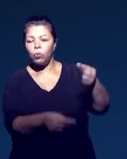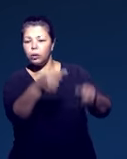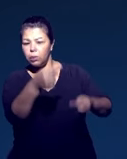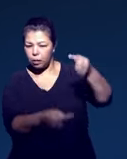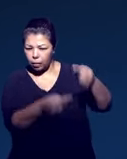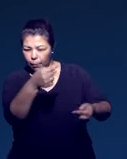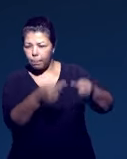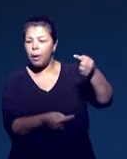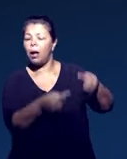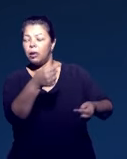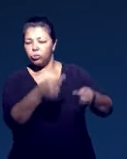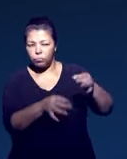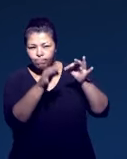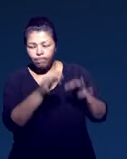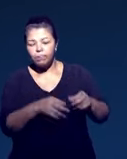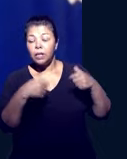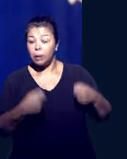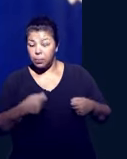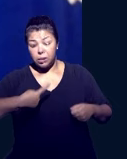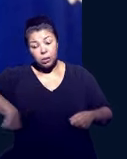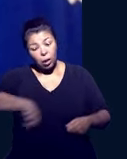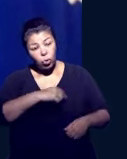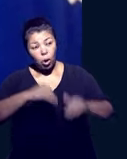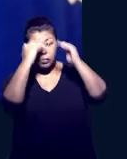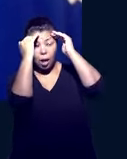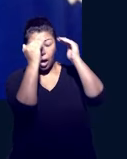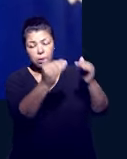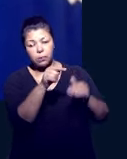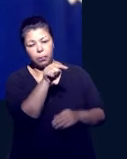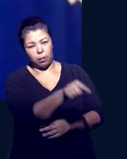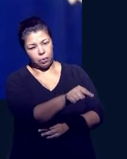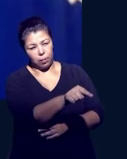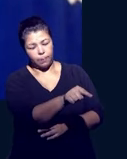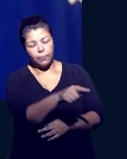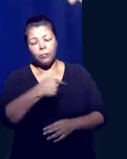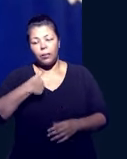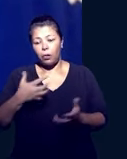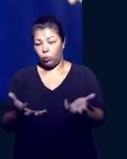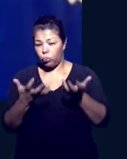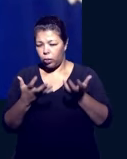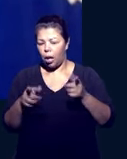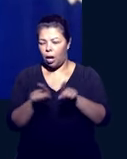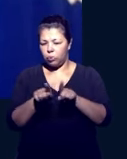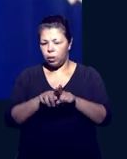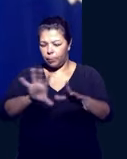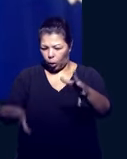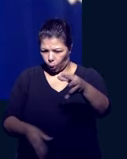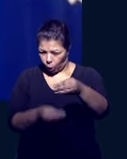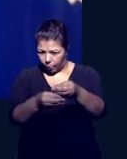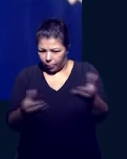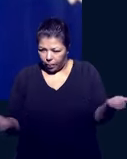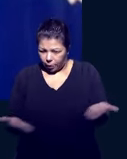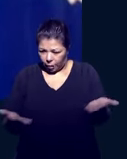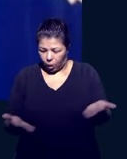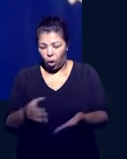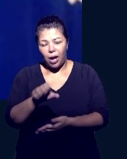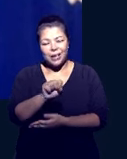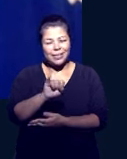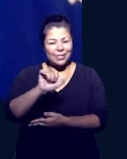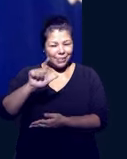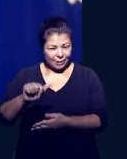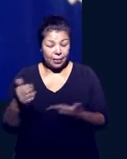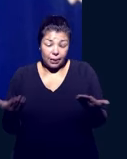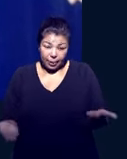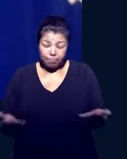ser no mínimo respeitado Então o que nós estamos fazendo e quero aqui fazer um registro ca de que no Parlamento Talvez